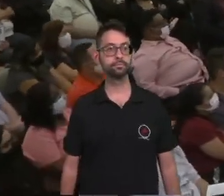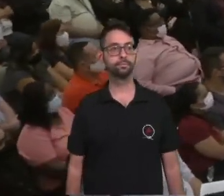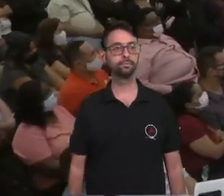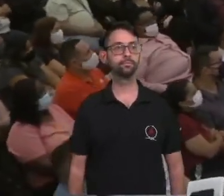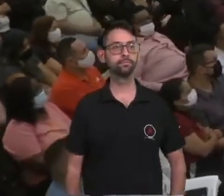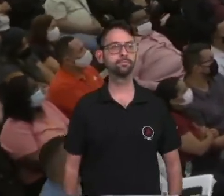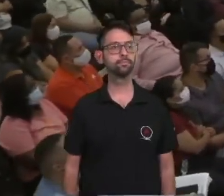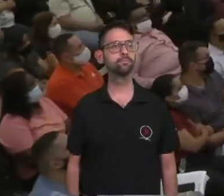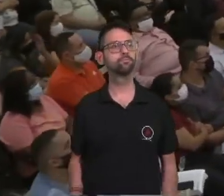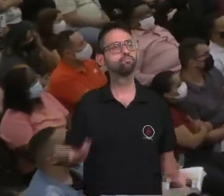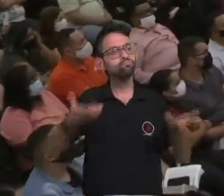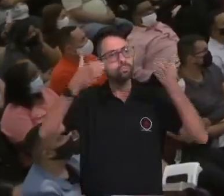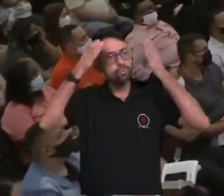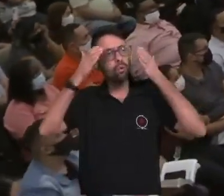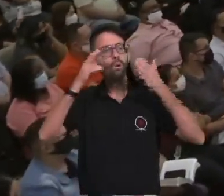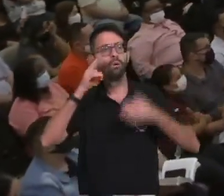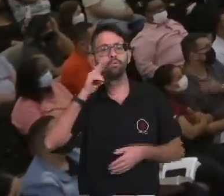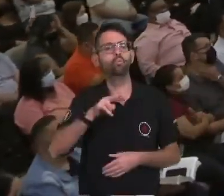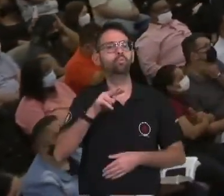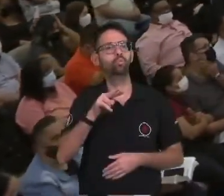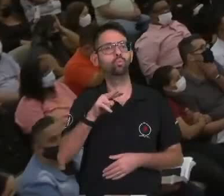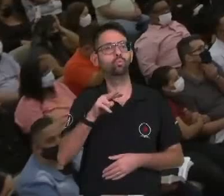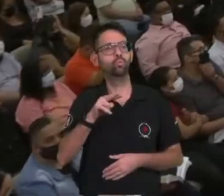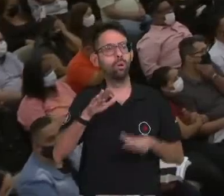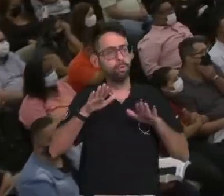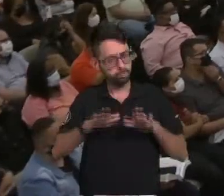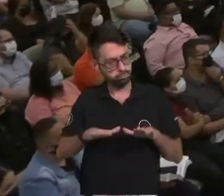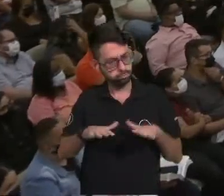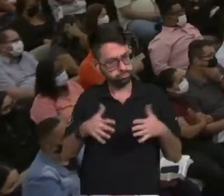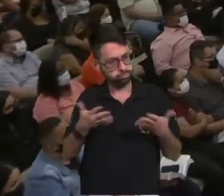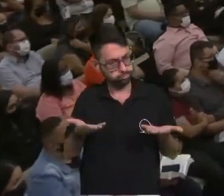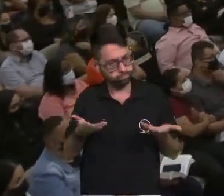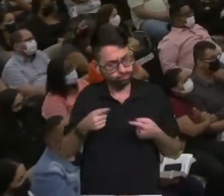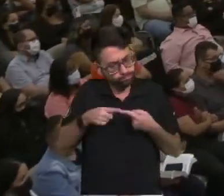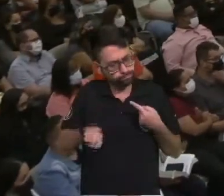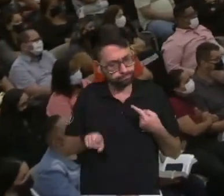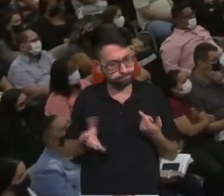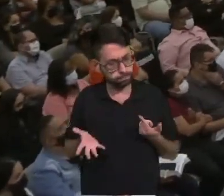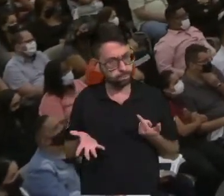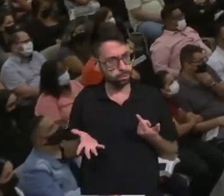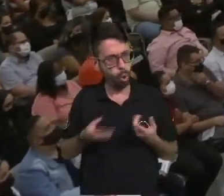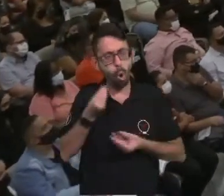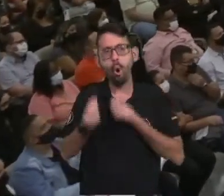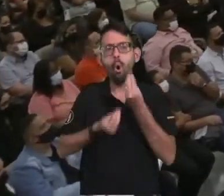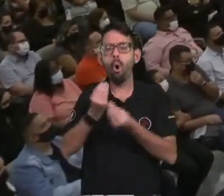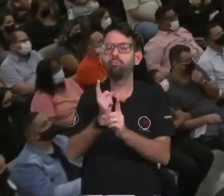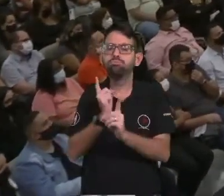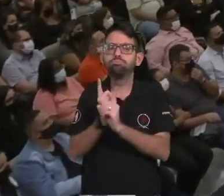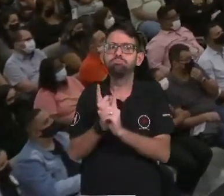Ele olhou e disse, eu não quero estar aqui, isso não é para mim. Mas o que é que me trouxe para cá?